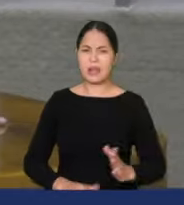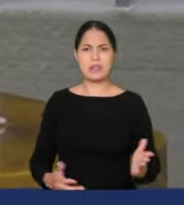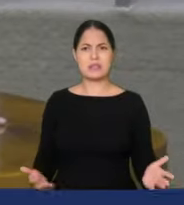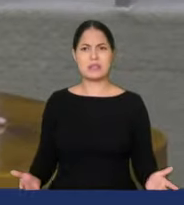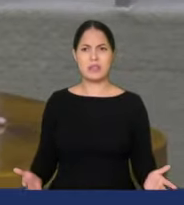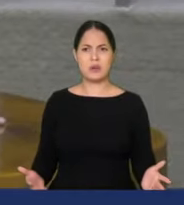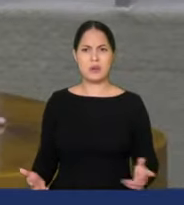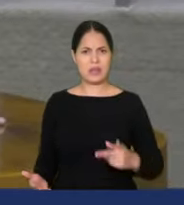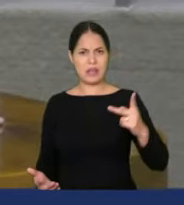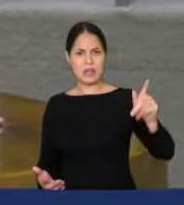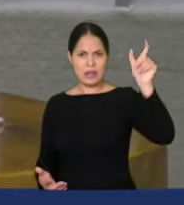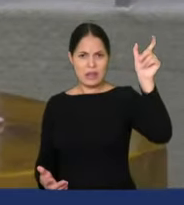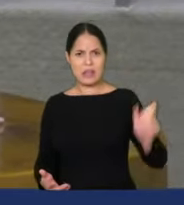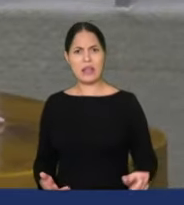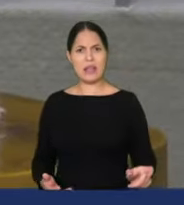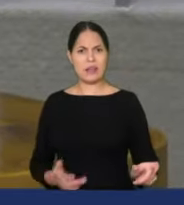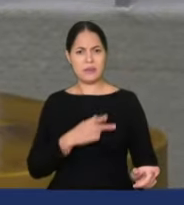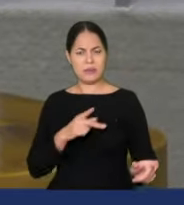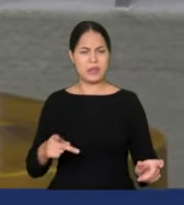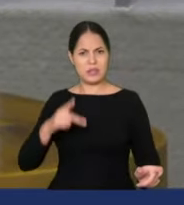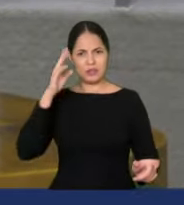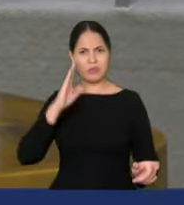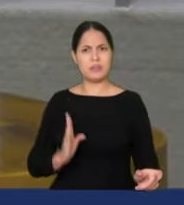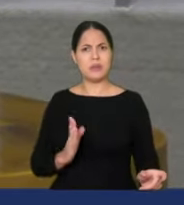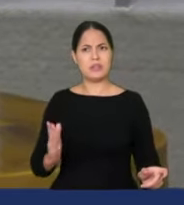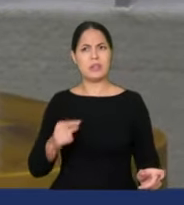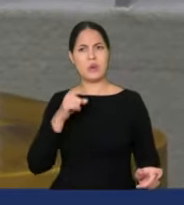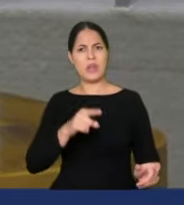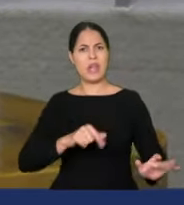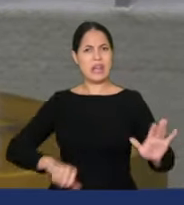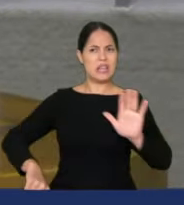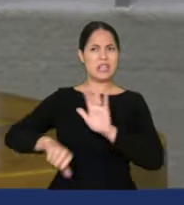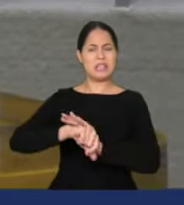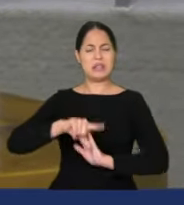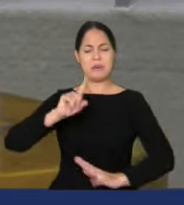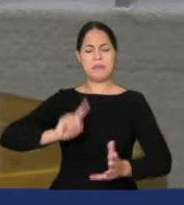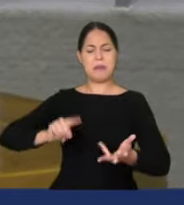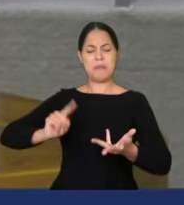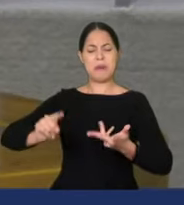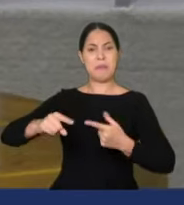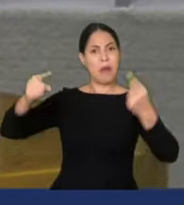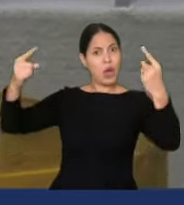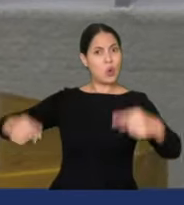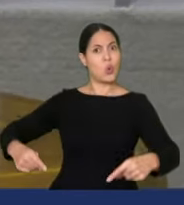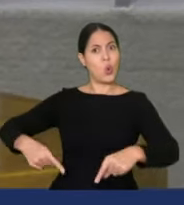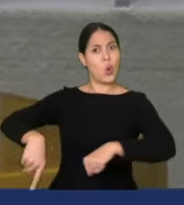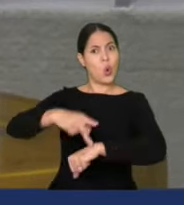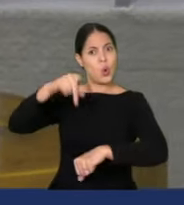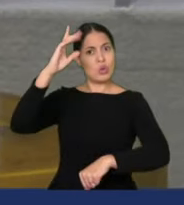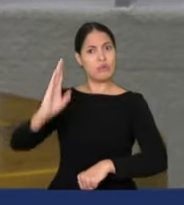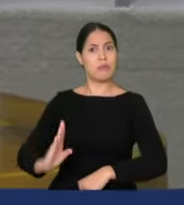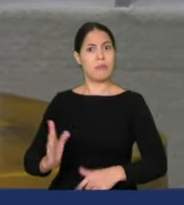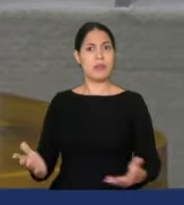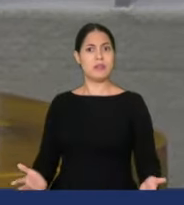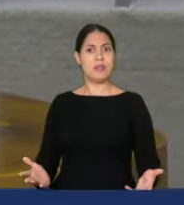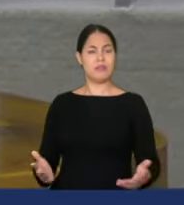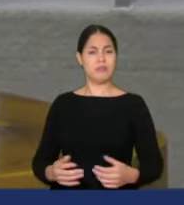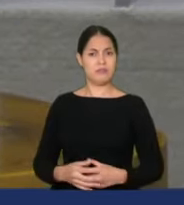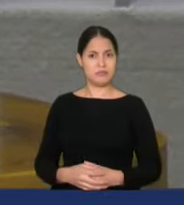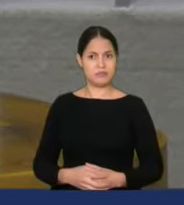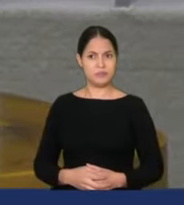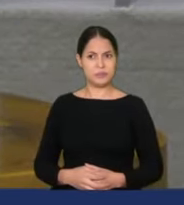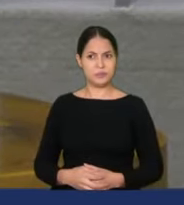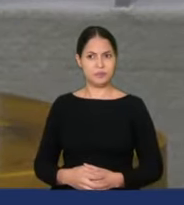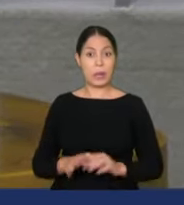cometendo compulsivamente crimes de lesa pátria, com a conivência de boa